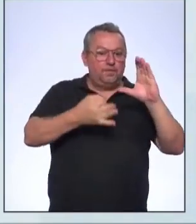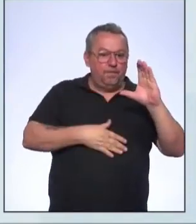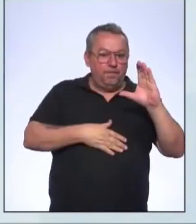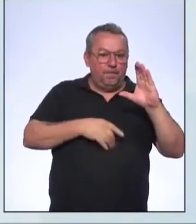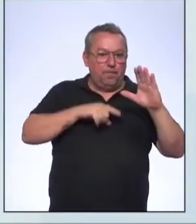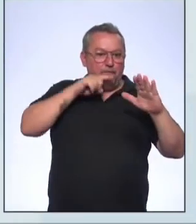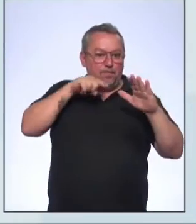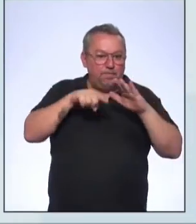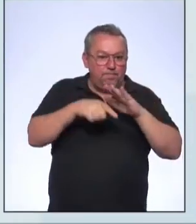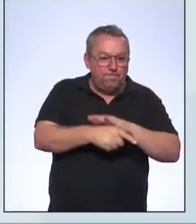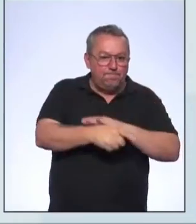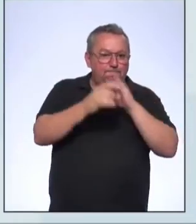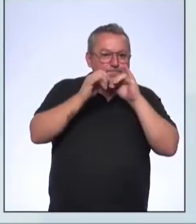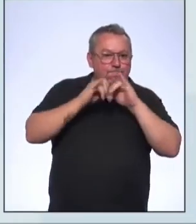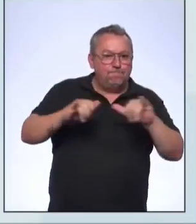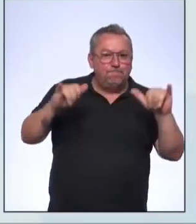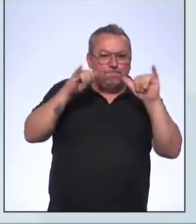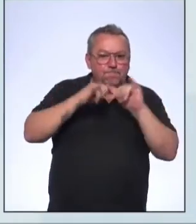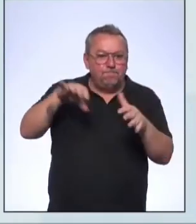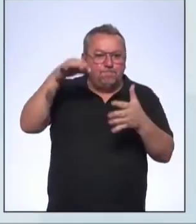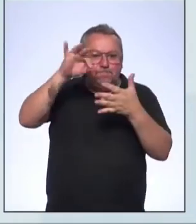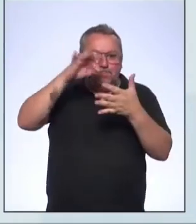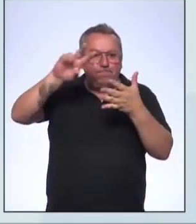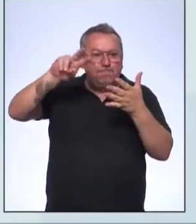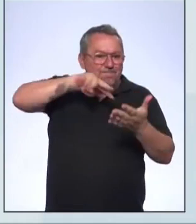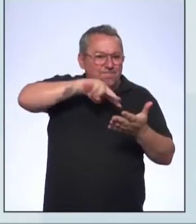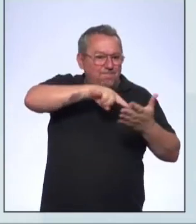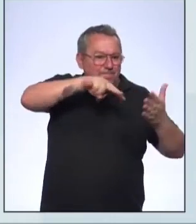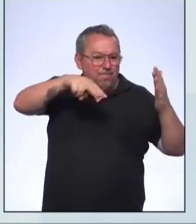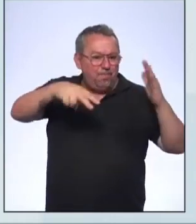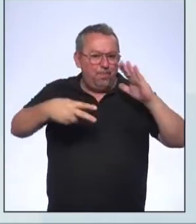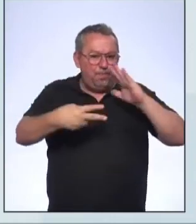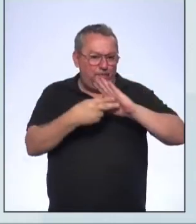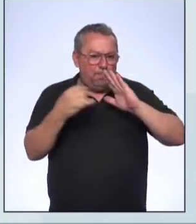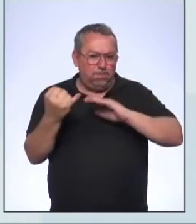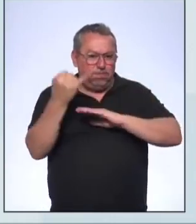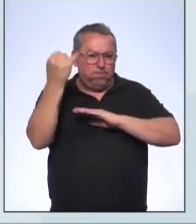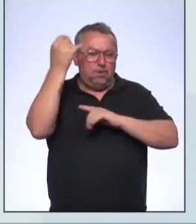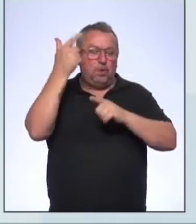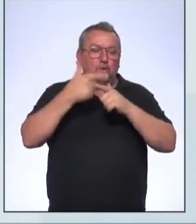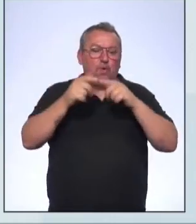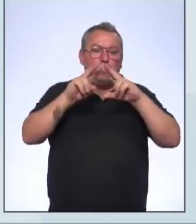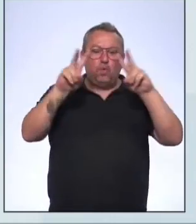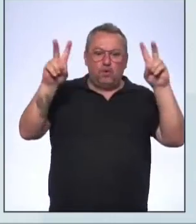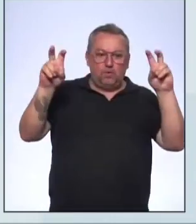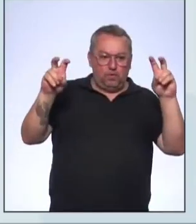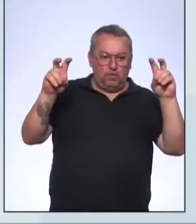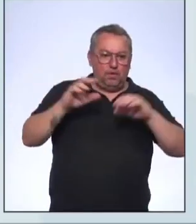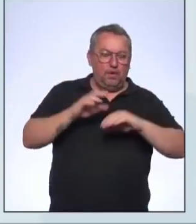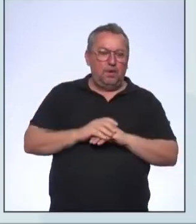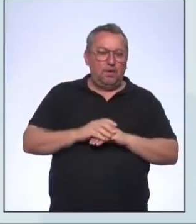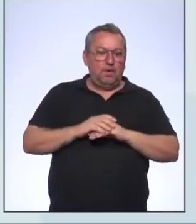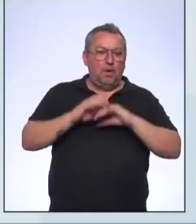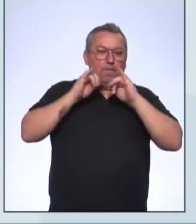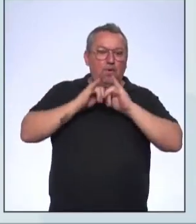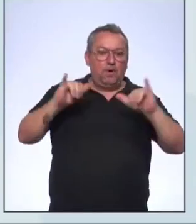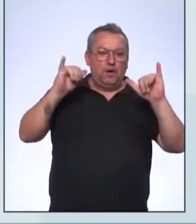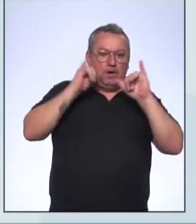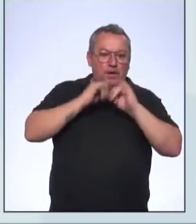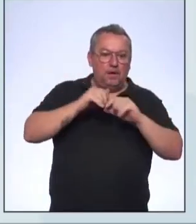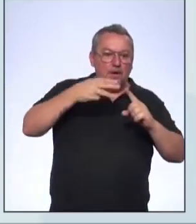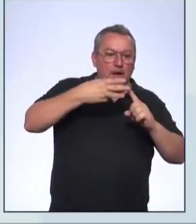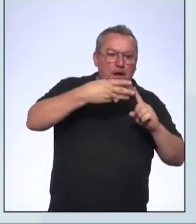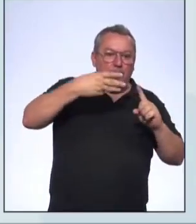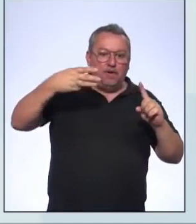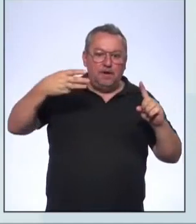reportagem. Aprofundamento da notícia com detalhes mais significativos sobre determinado assunto. Publicação na